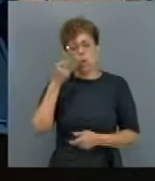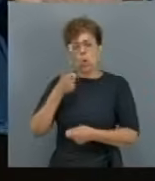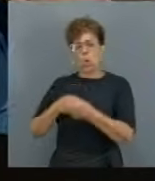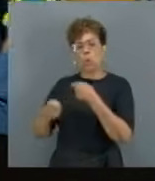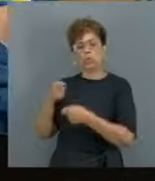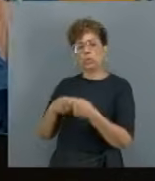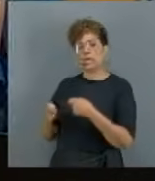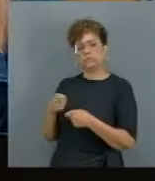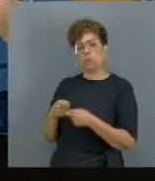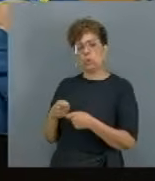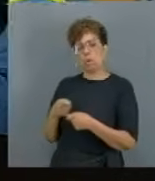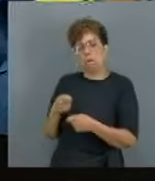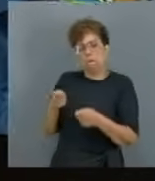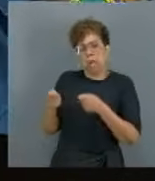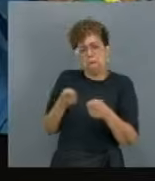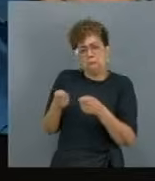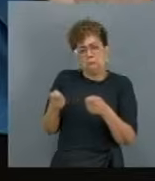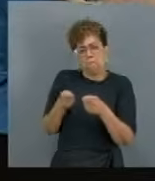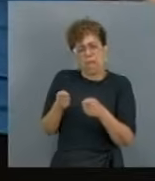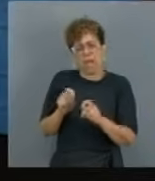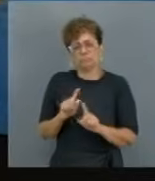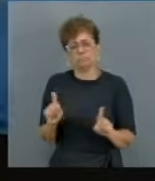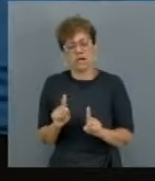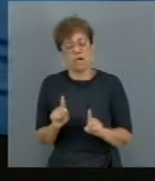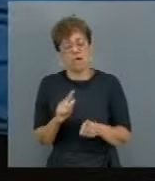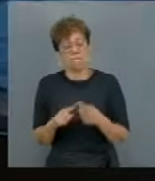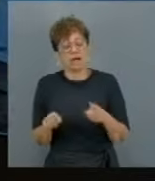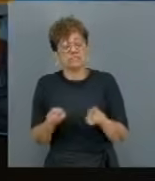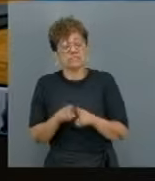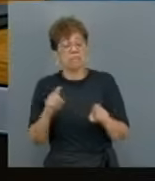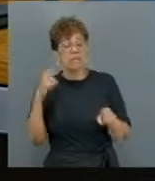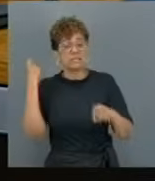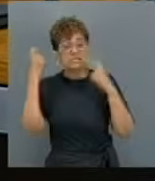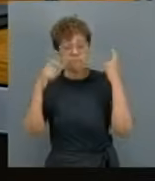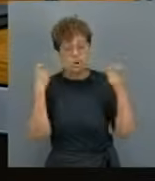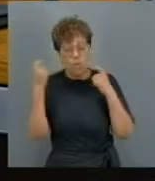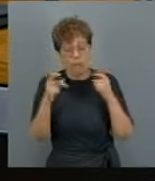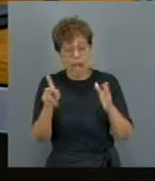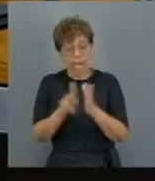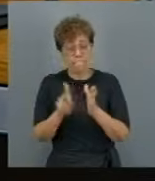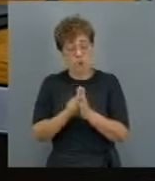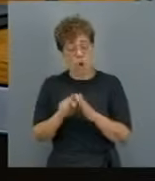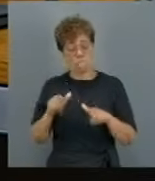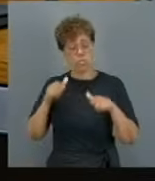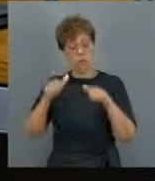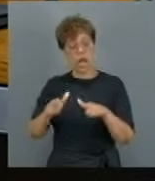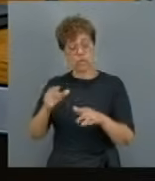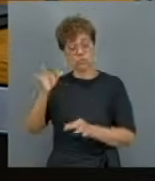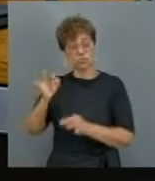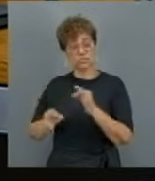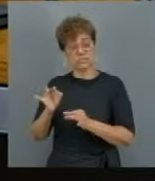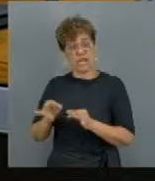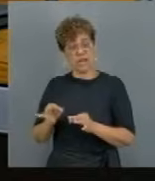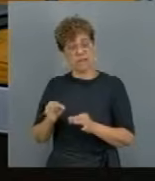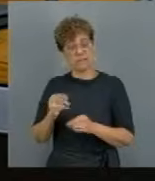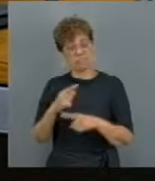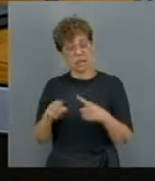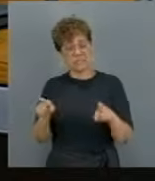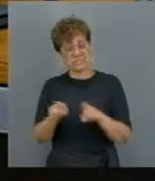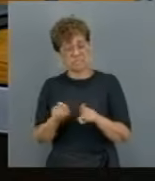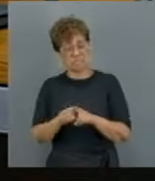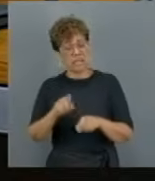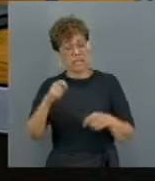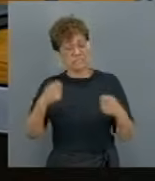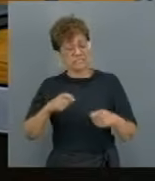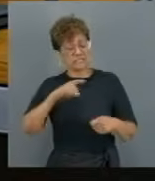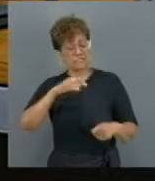controladores e aqueles que vão se preocupar com a lisura dos atos judiciais, mas, sobretudo, para terem coragem de